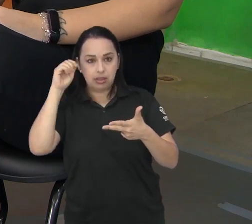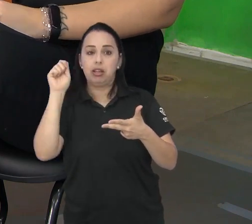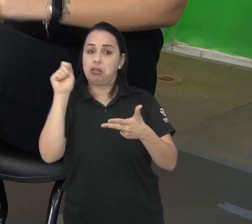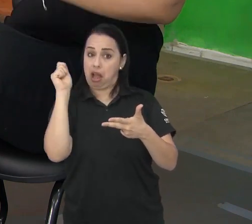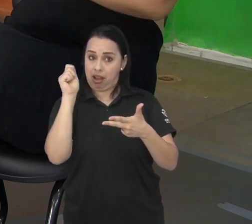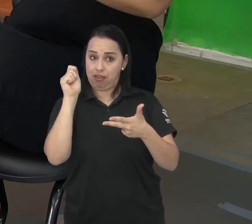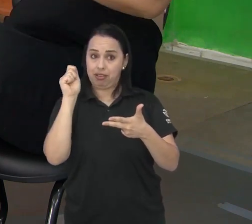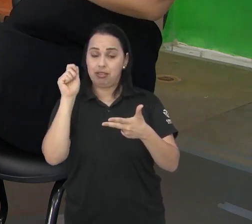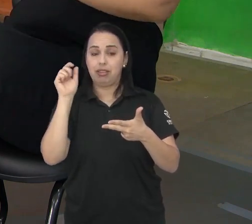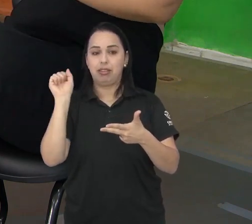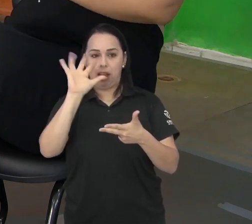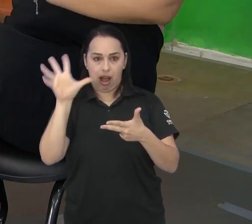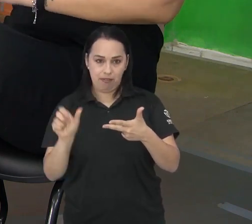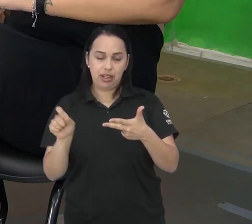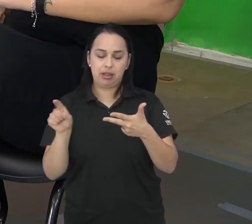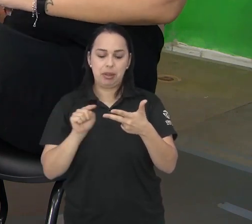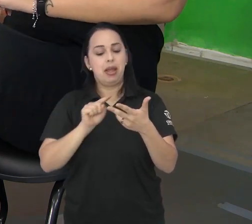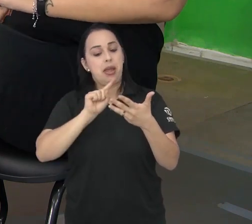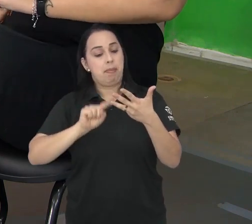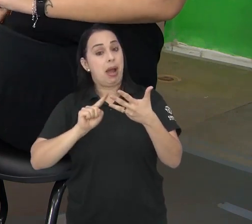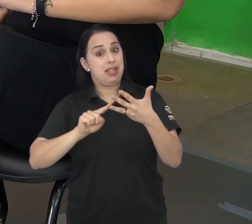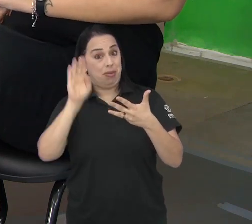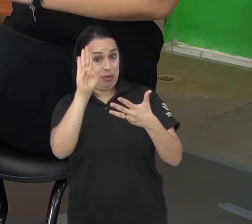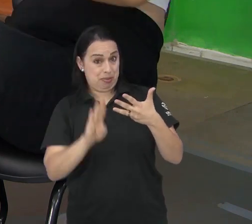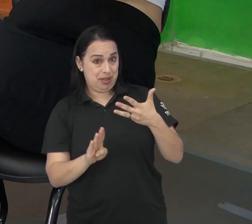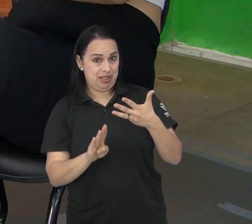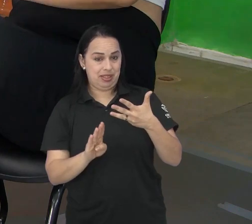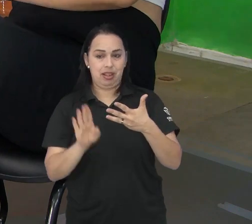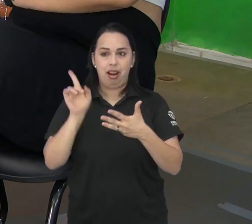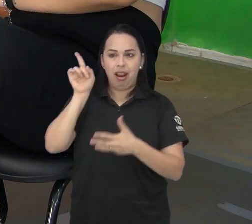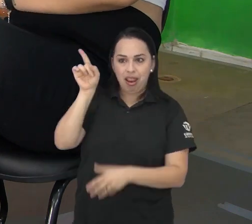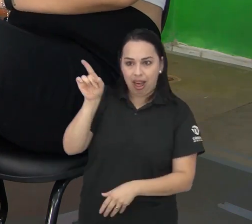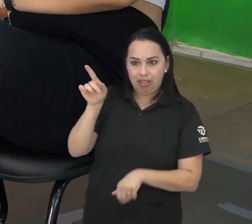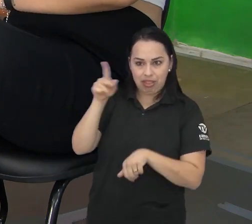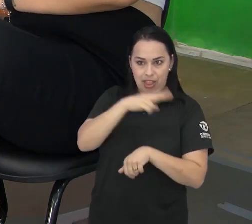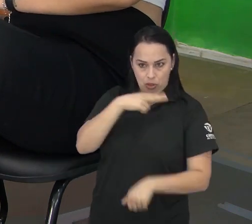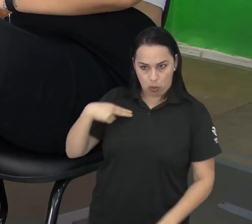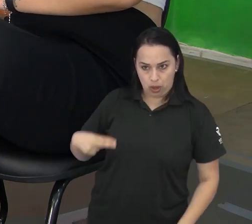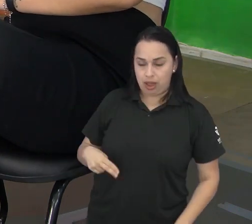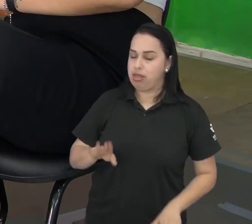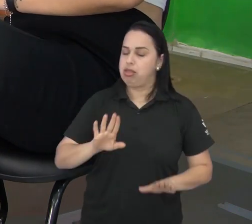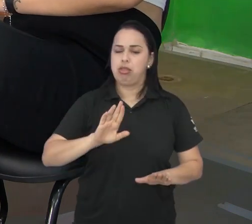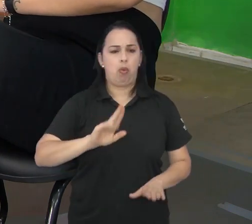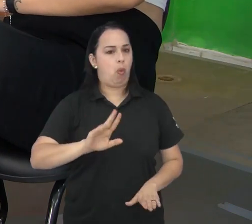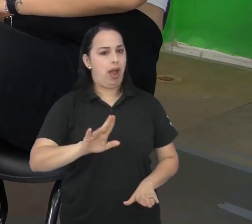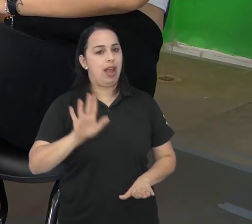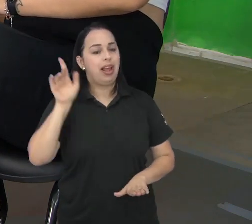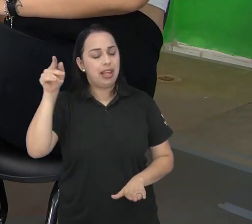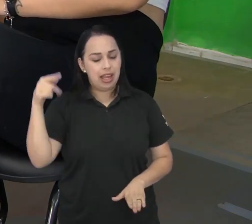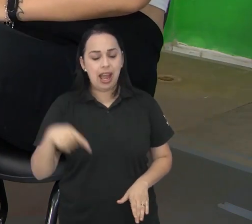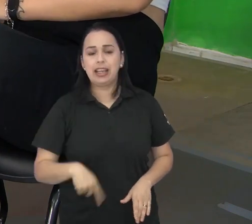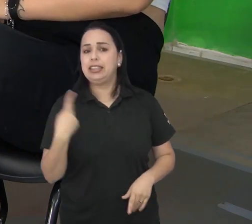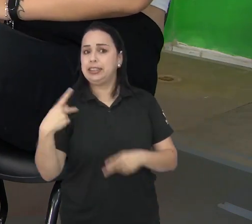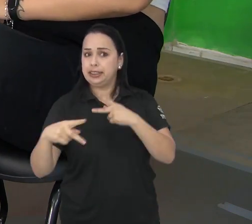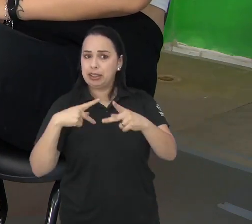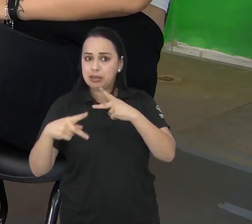Moçambique também, além da gente, nós brasileiros. Sim, né? isso lá na Noruega. Não, isso aqui em São José dos Campos.